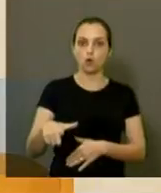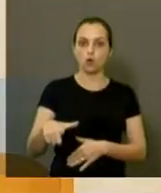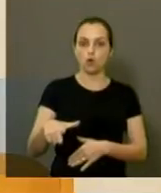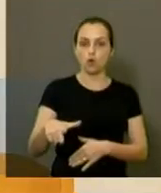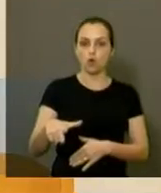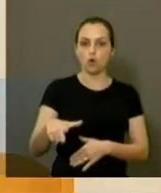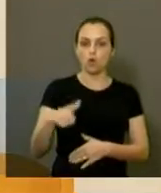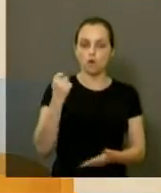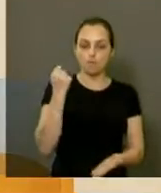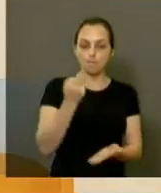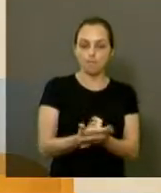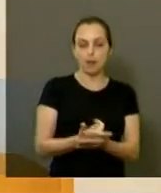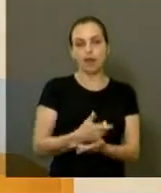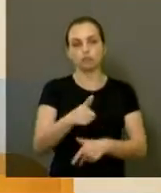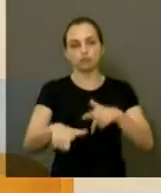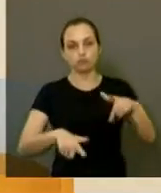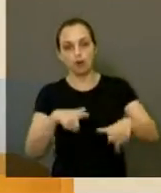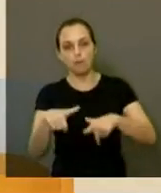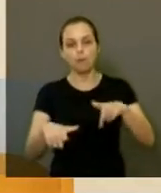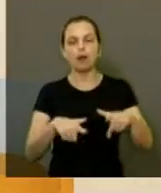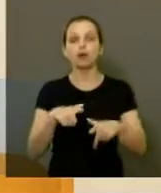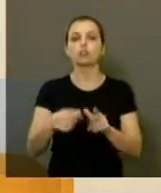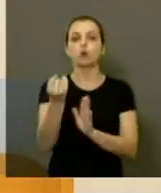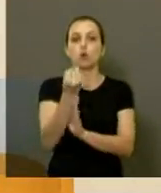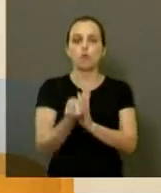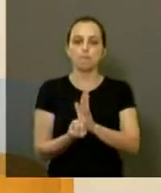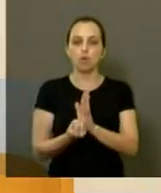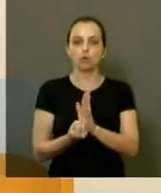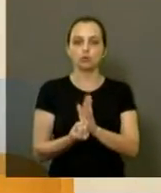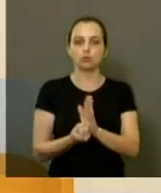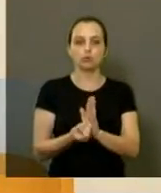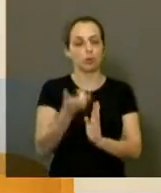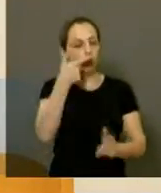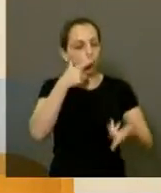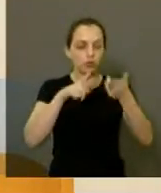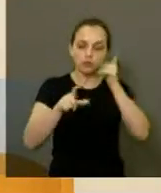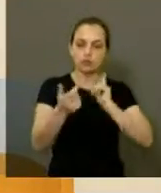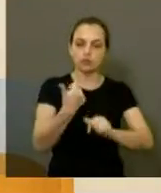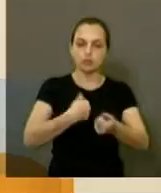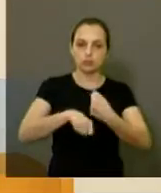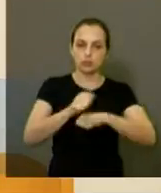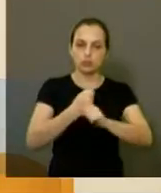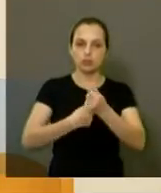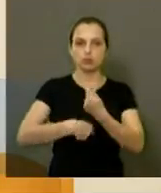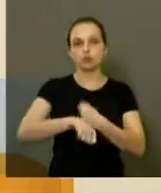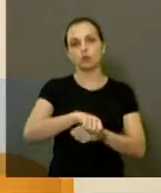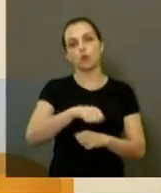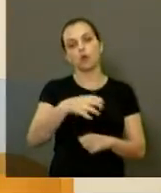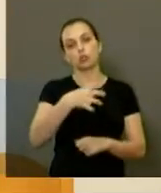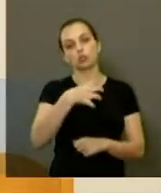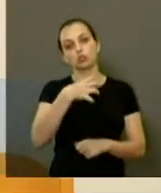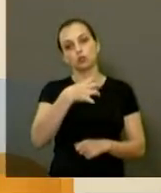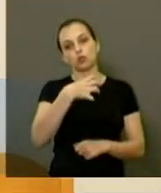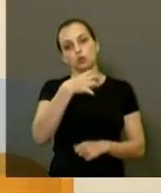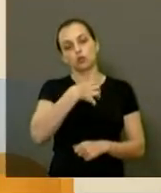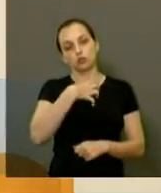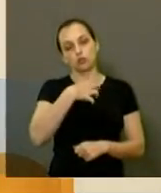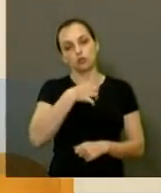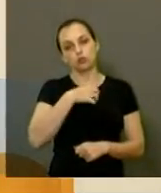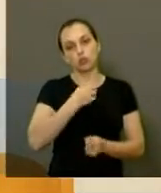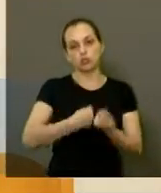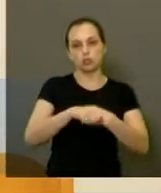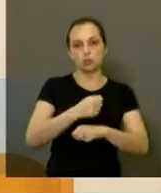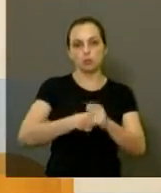para a conta do trabalhador, a incapacidade administrativa do atual modelo de gestão praticado pelo